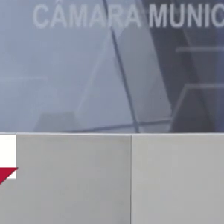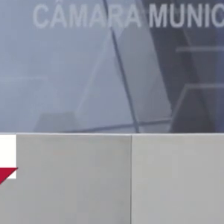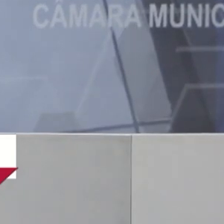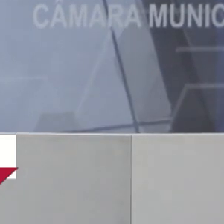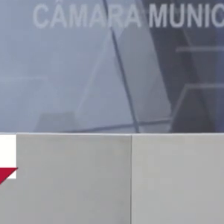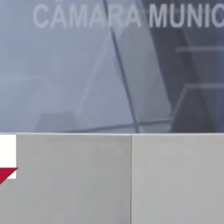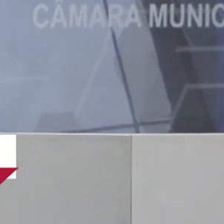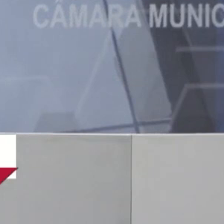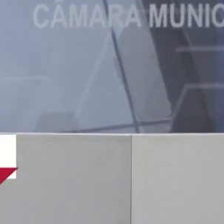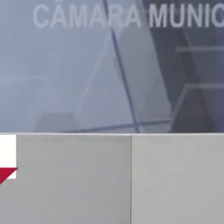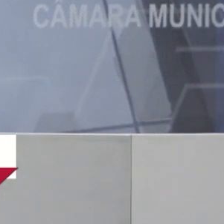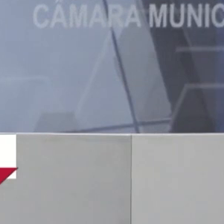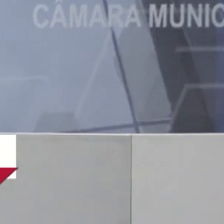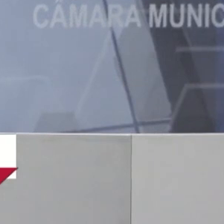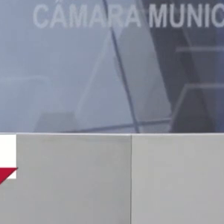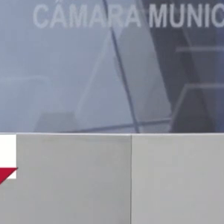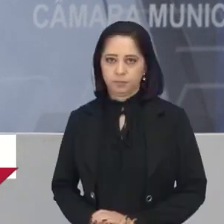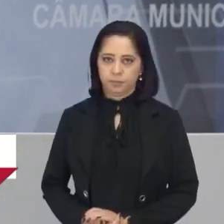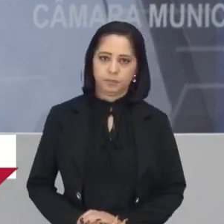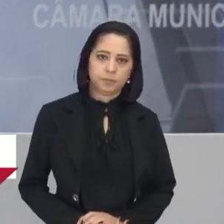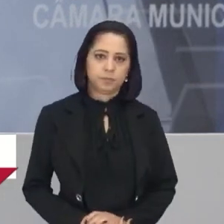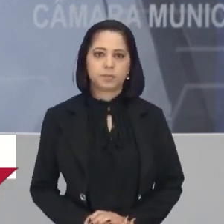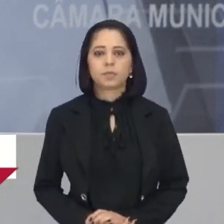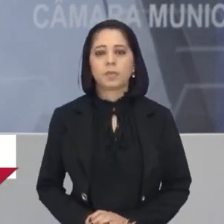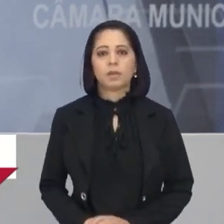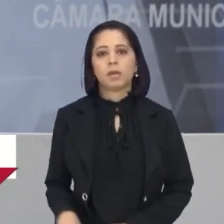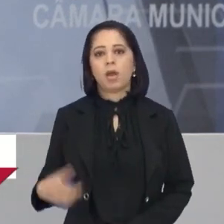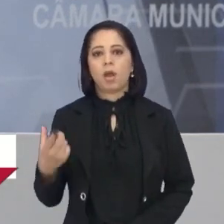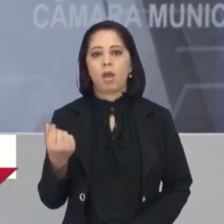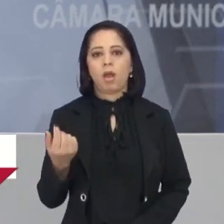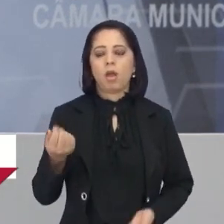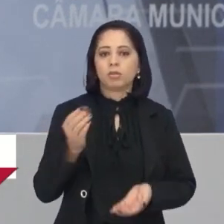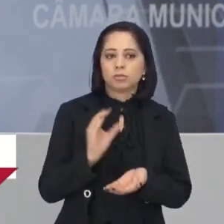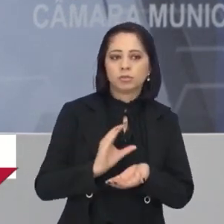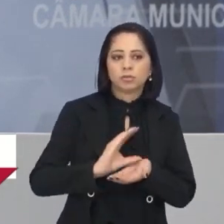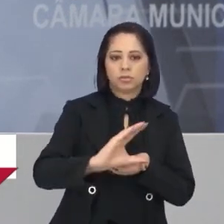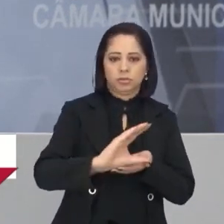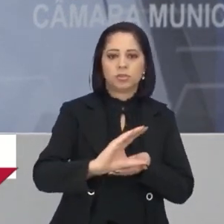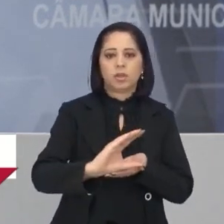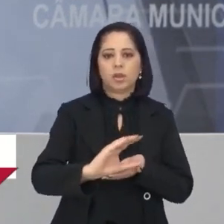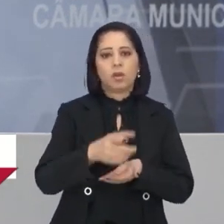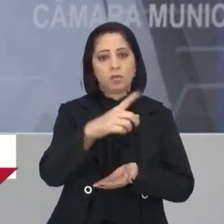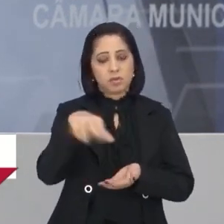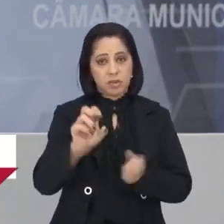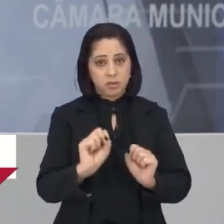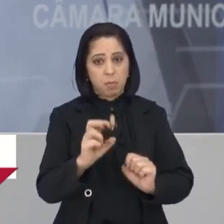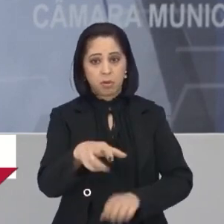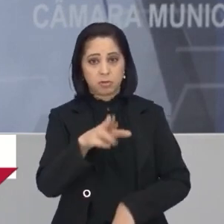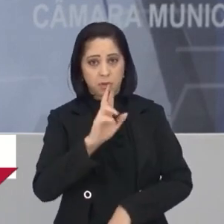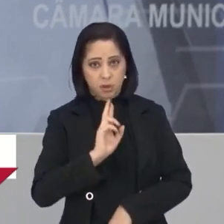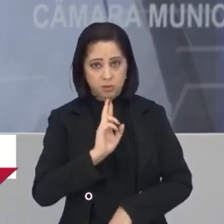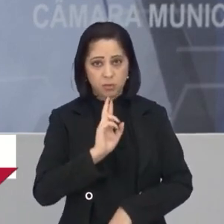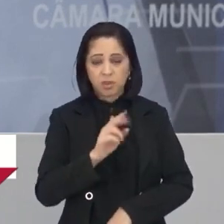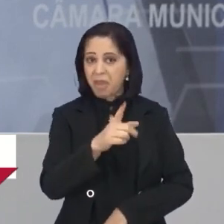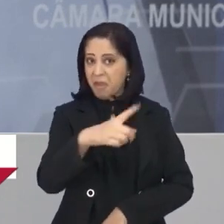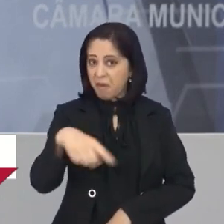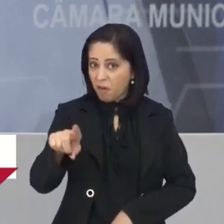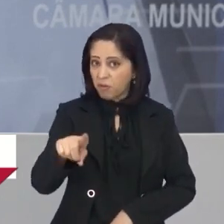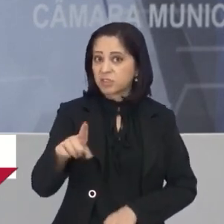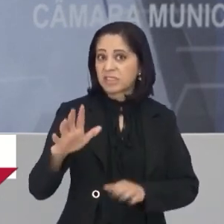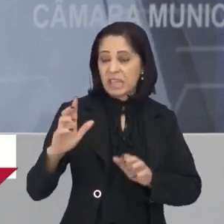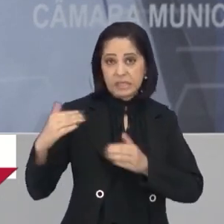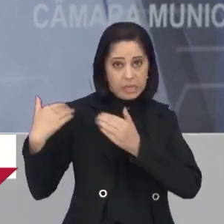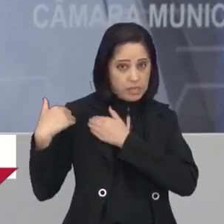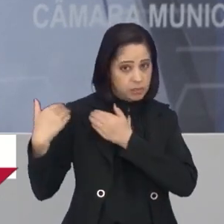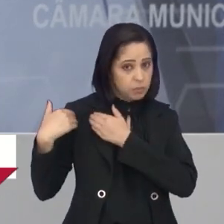serem identificadas na execução desses repasses os senhores poderão responder por cada um desses atos